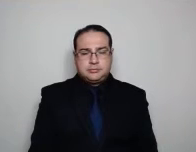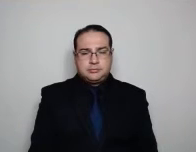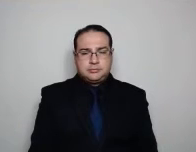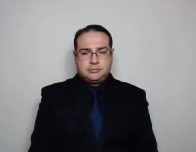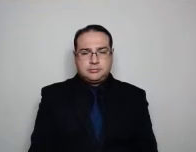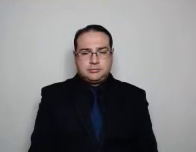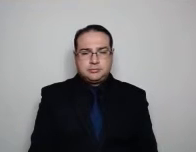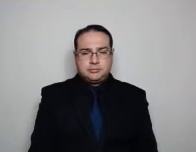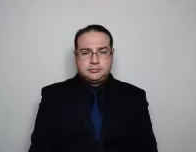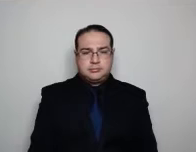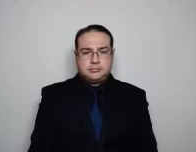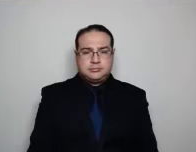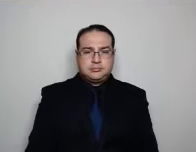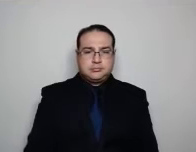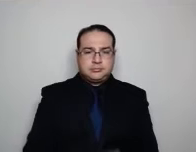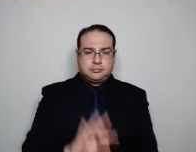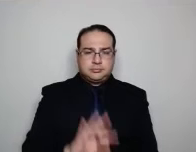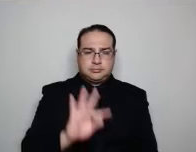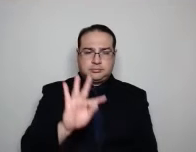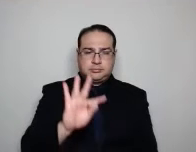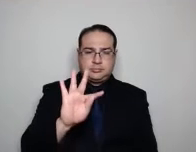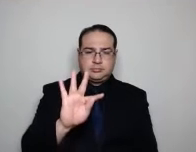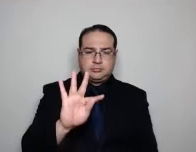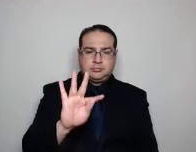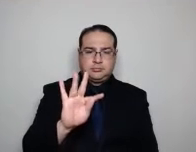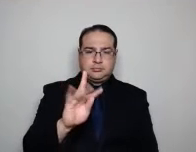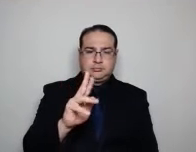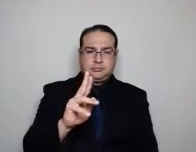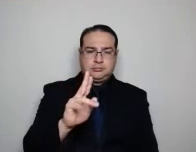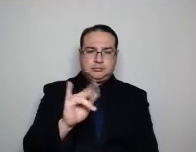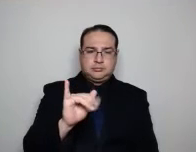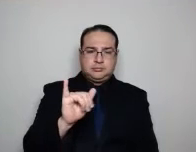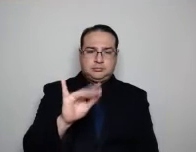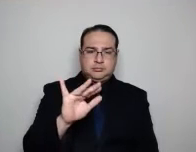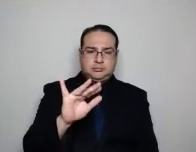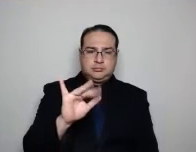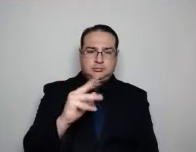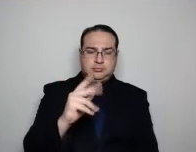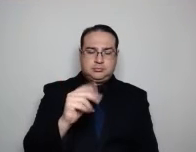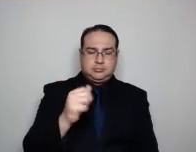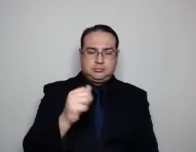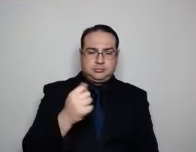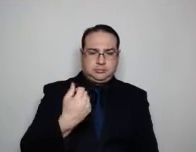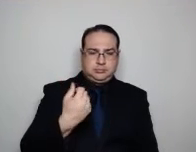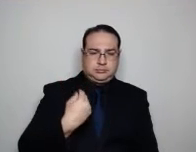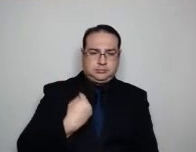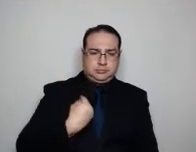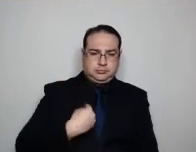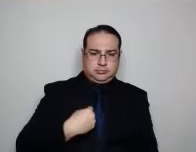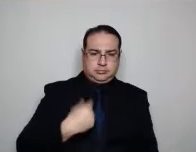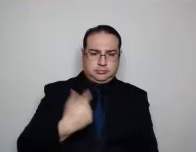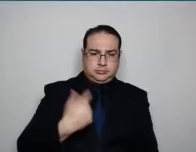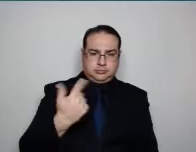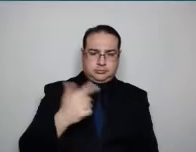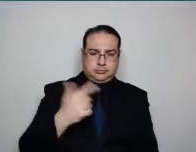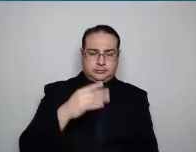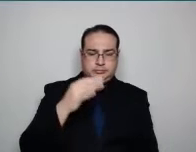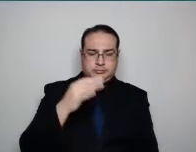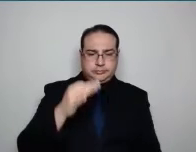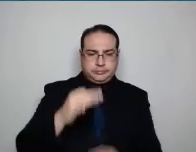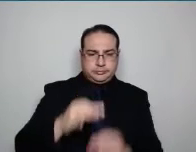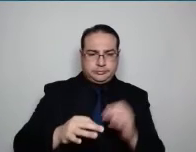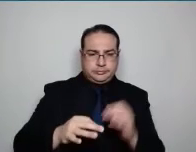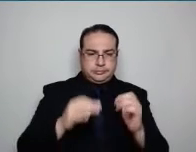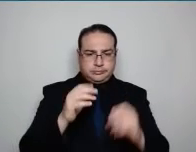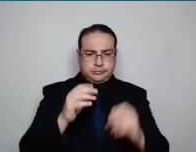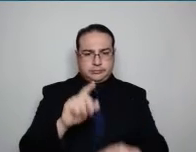o apelado município de Caraúbas, doutor Itamar Nogueira de Moraes, está presente? Presente, excelência. Está com a palavra,